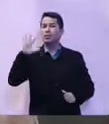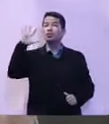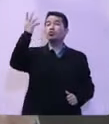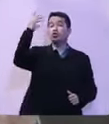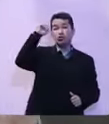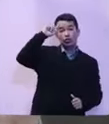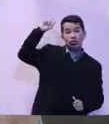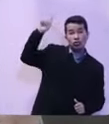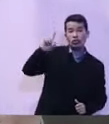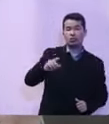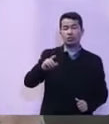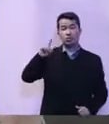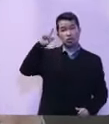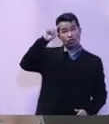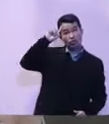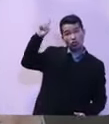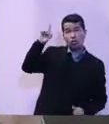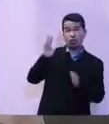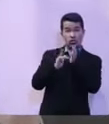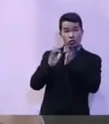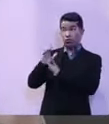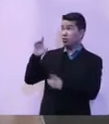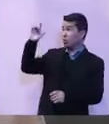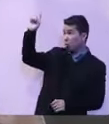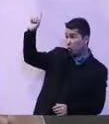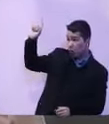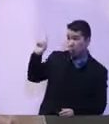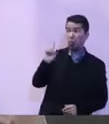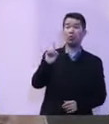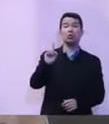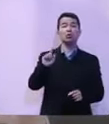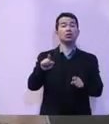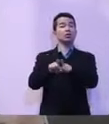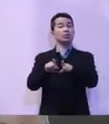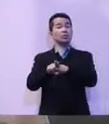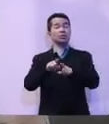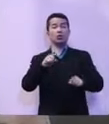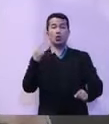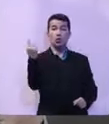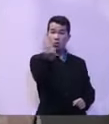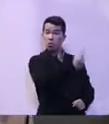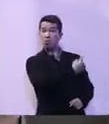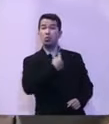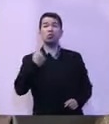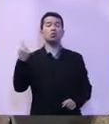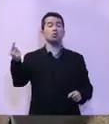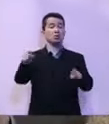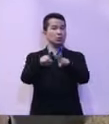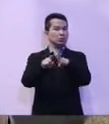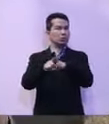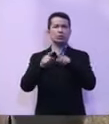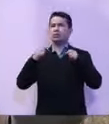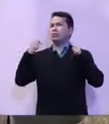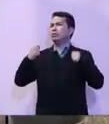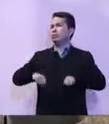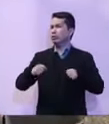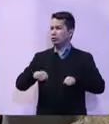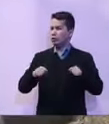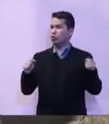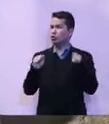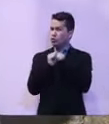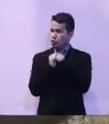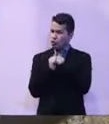seu povo e para receber homenagens de todos os que creem. Vocês também estarão entre eles, pois creram